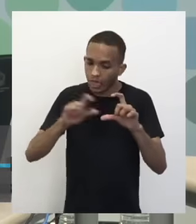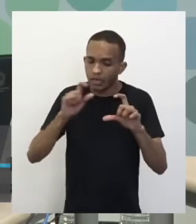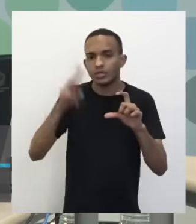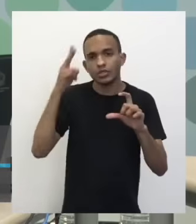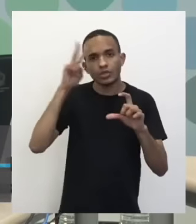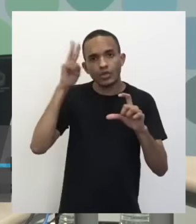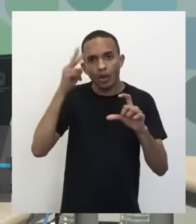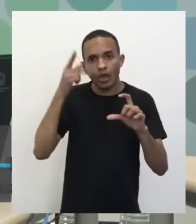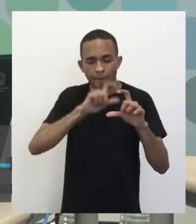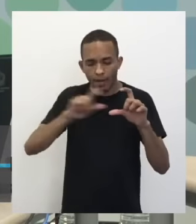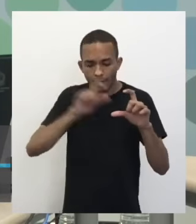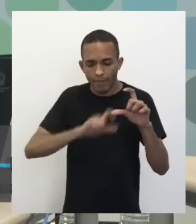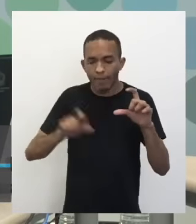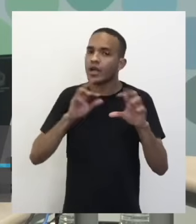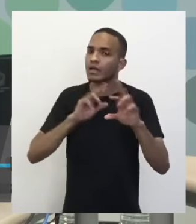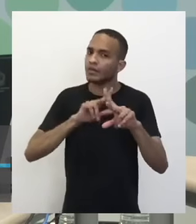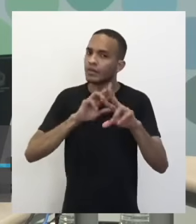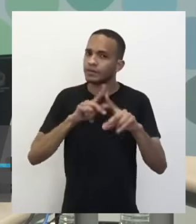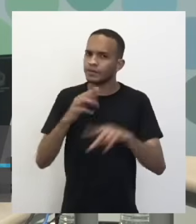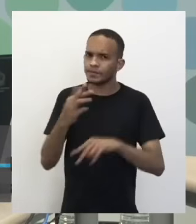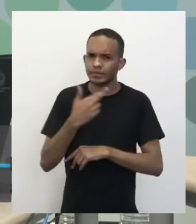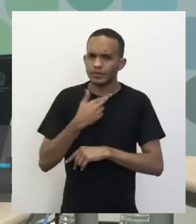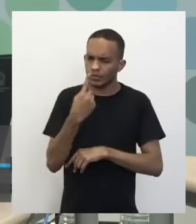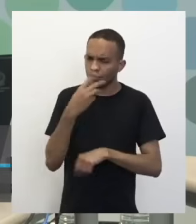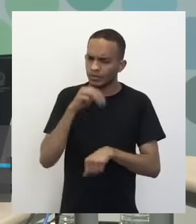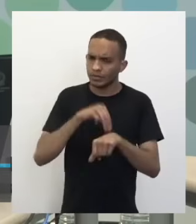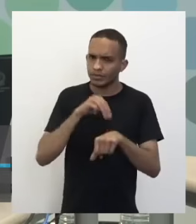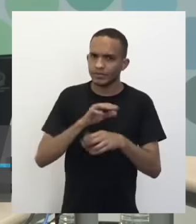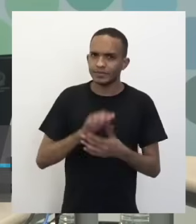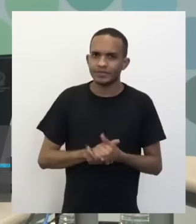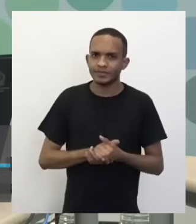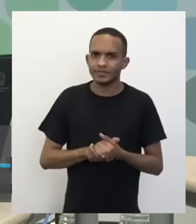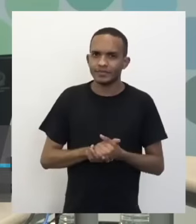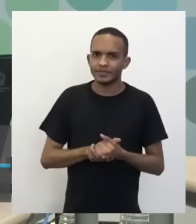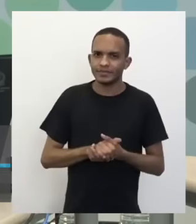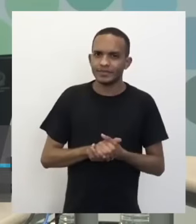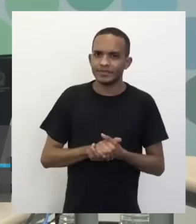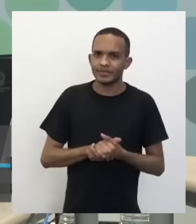vai explicar detalhadamente. Responde aí, 1 minutinho só.